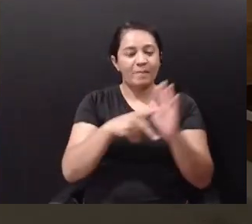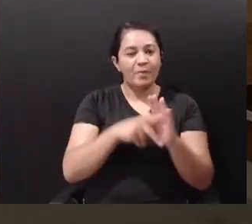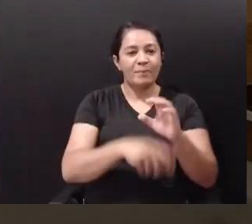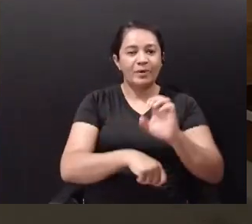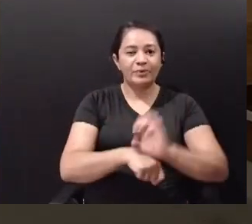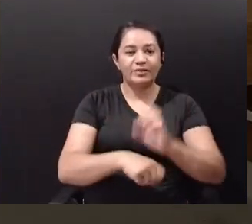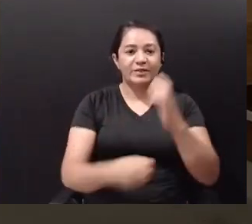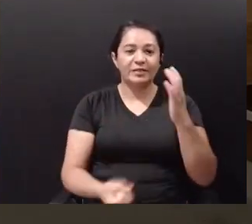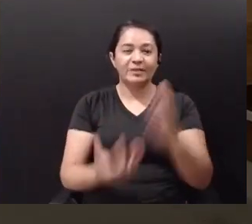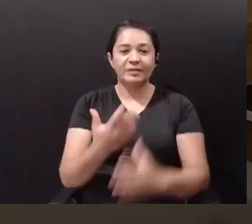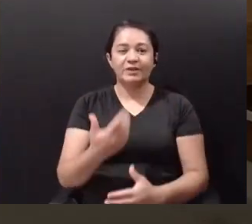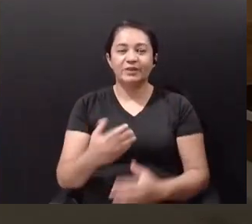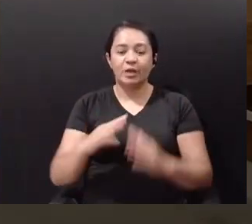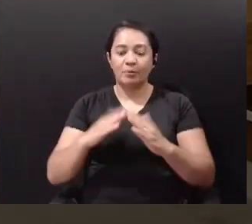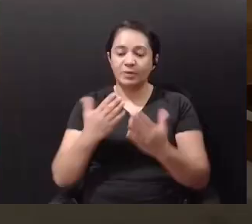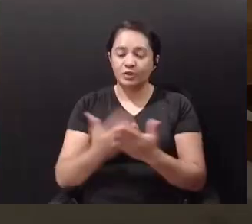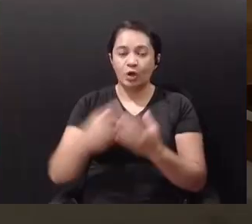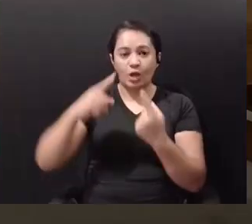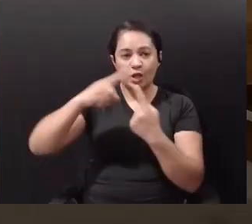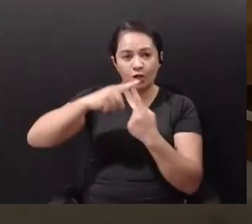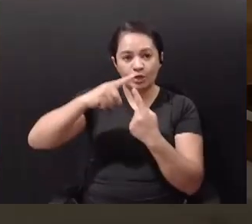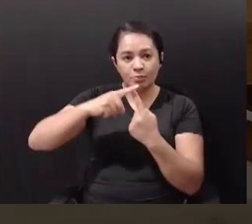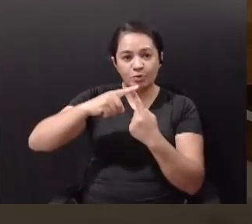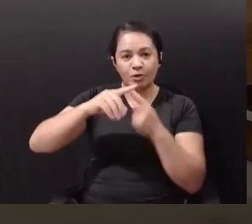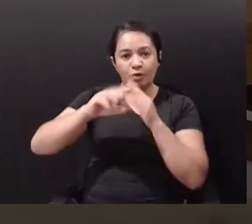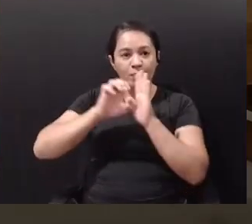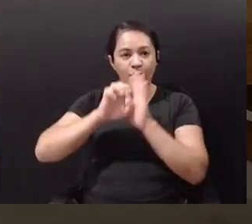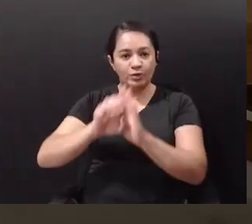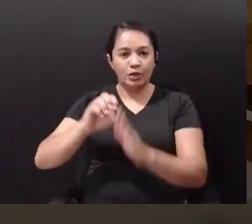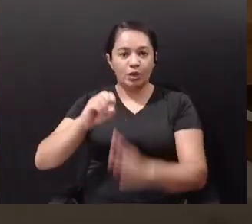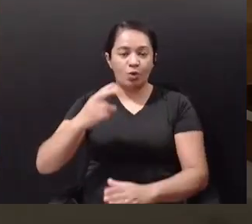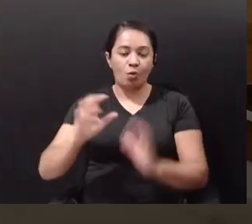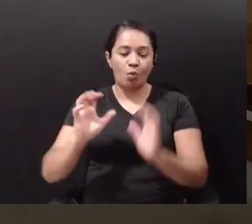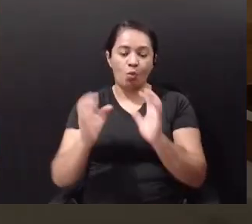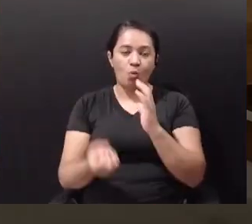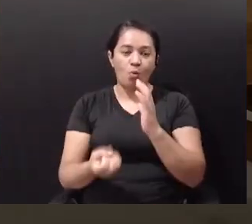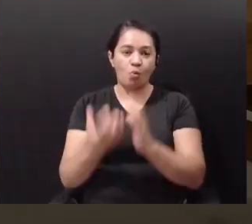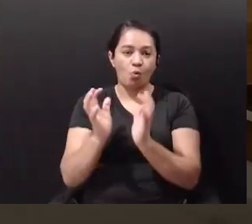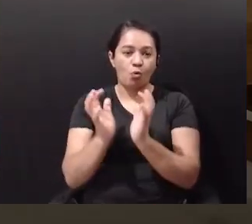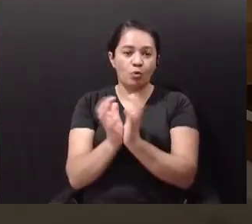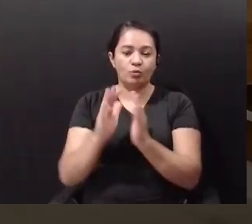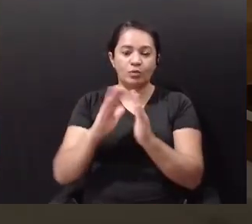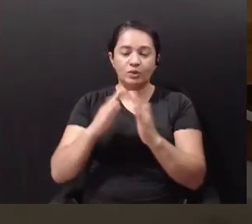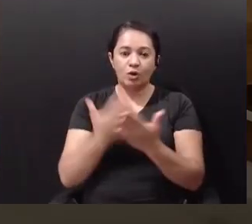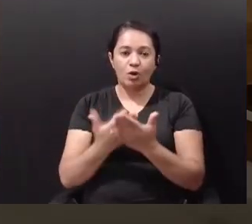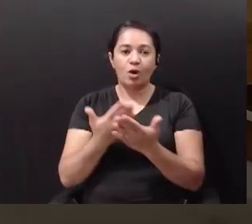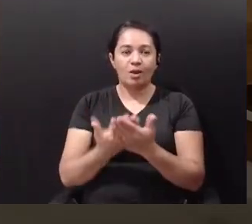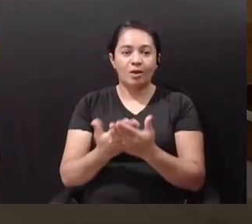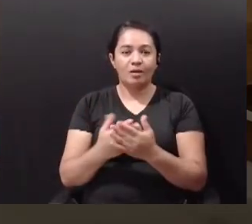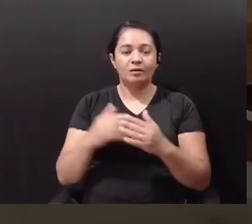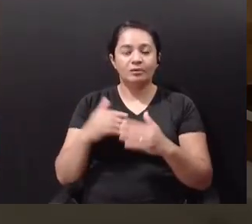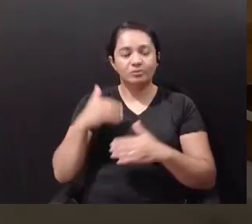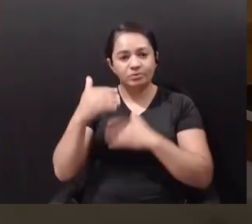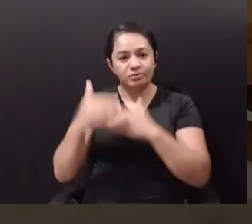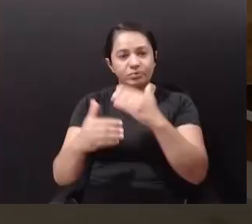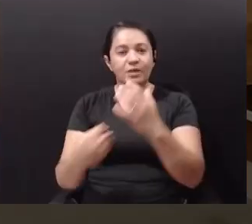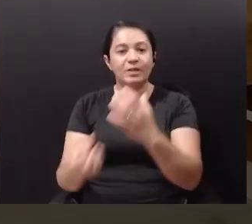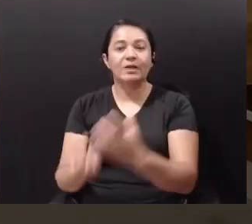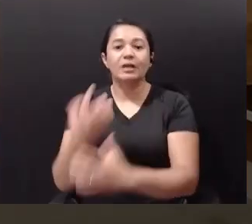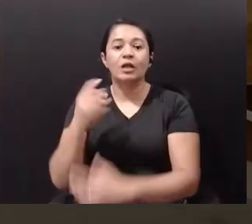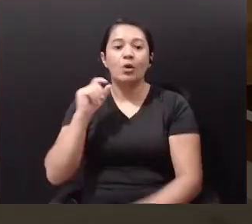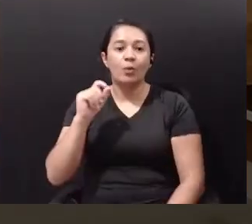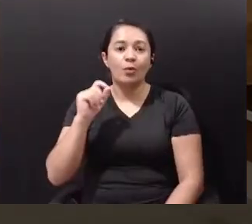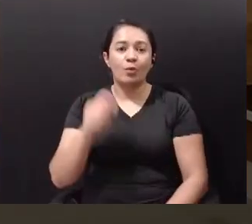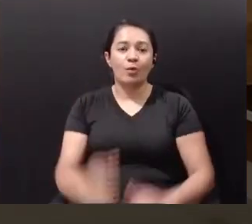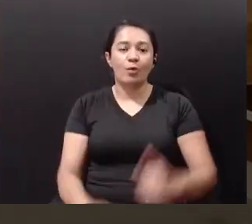escola modelo ou um grupo escolar. E isso depois vai resultar na criação do primeiro grupo